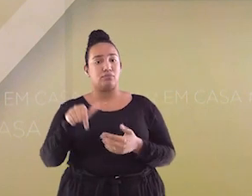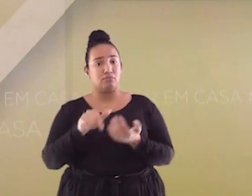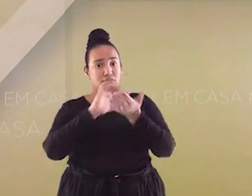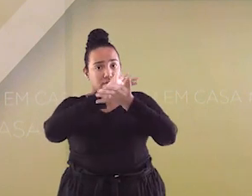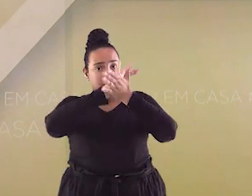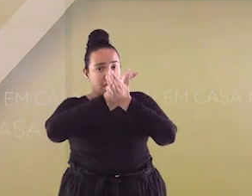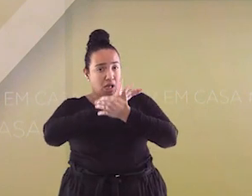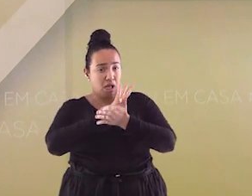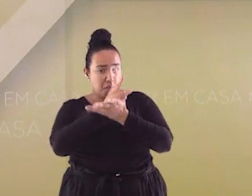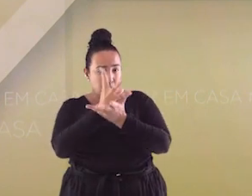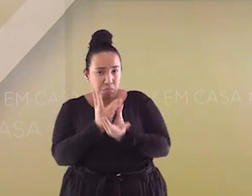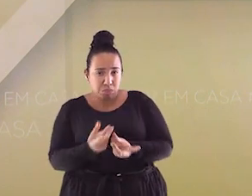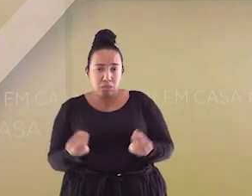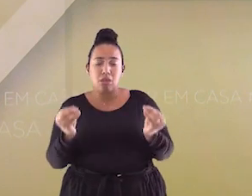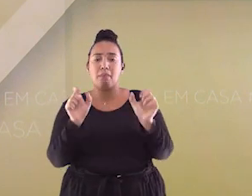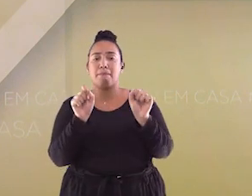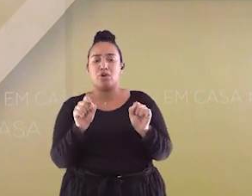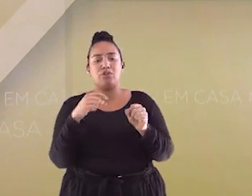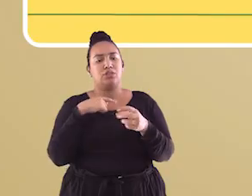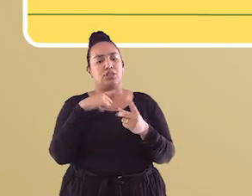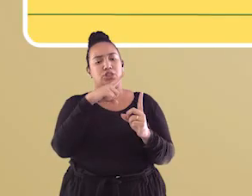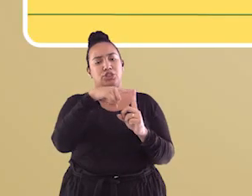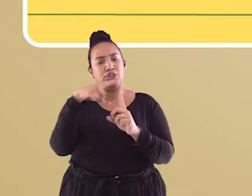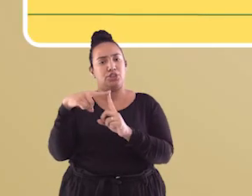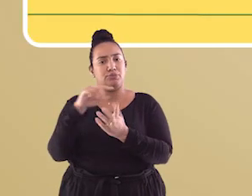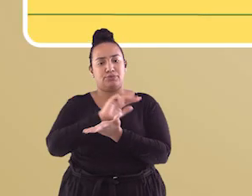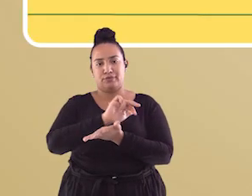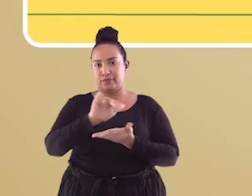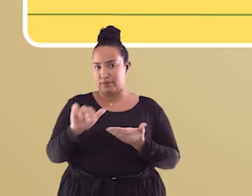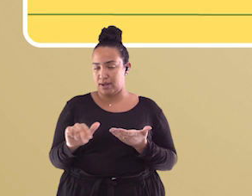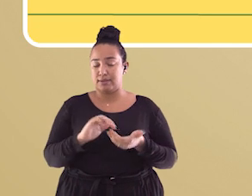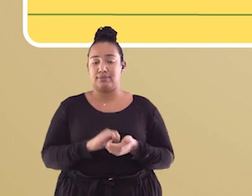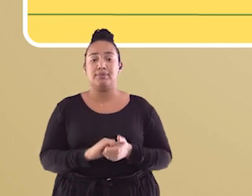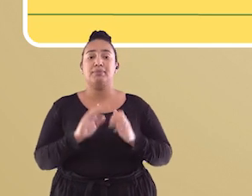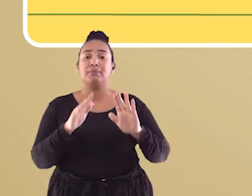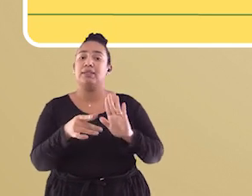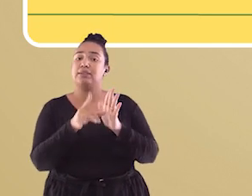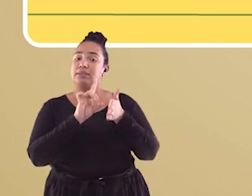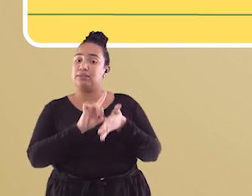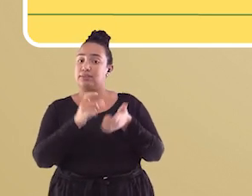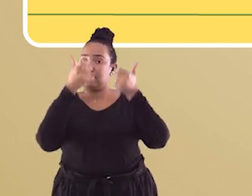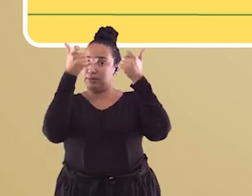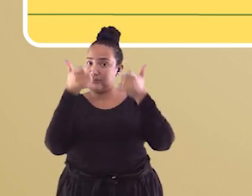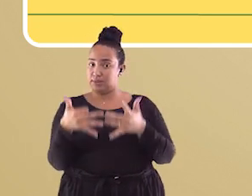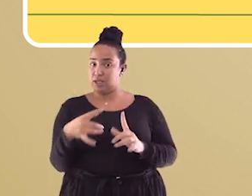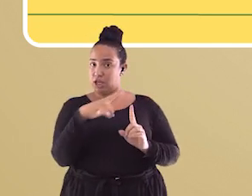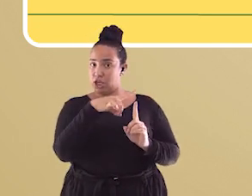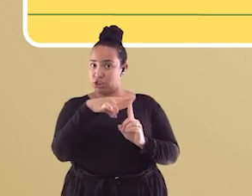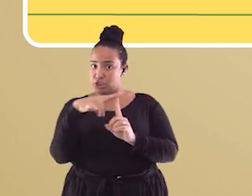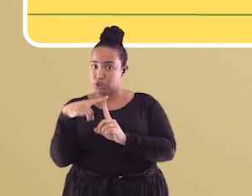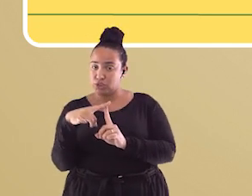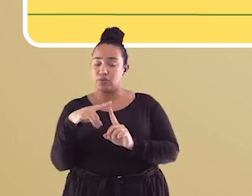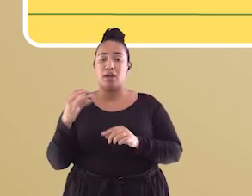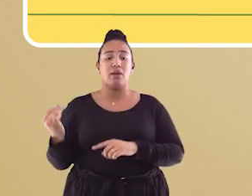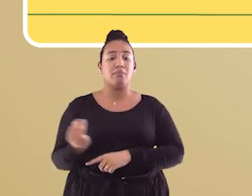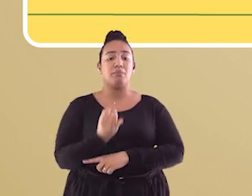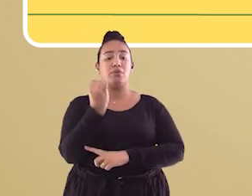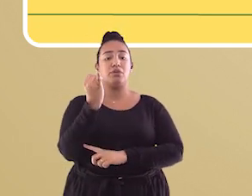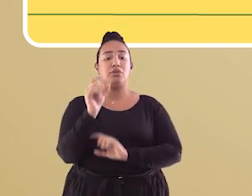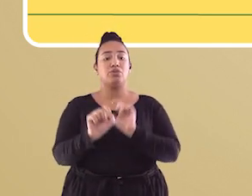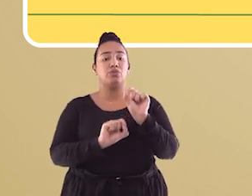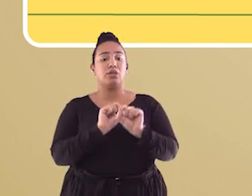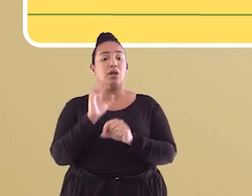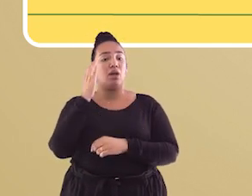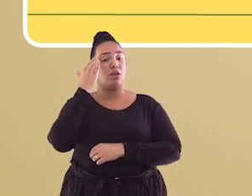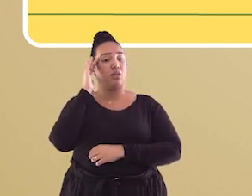de várias formas diferentes. Antes de falarmos dessas formas diferentes, é importante a gente entender